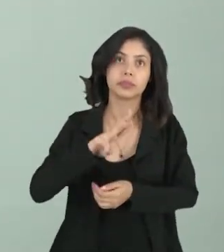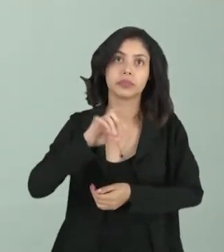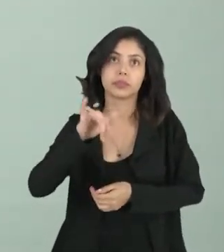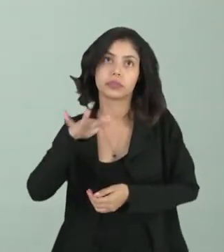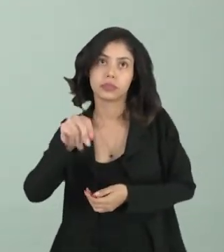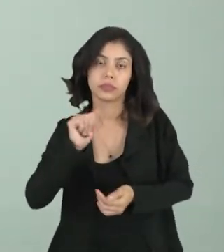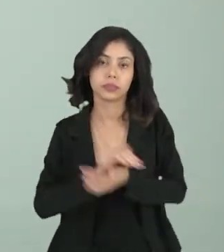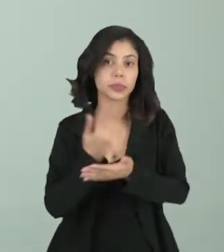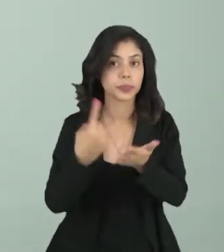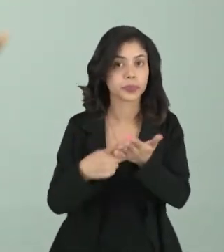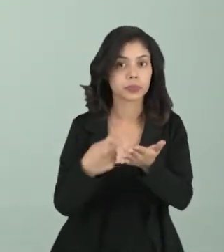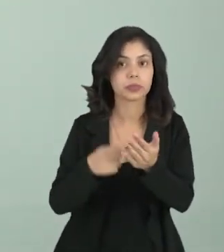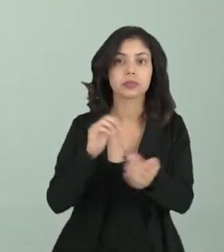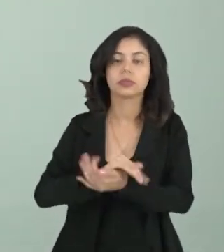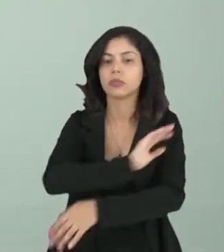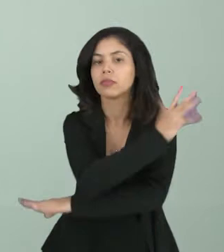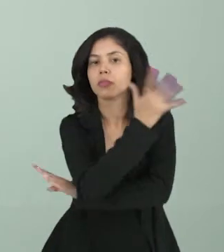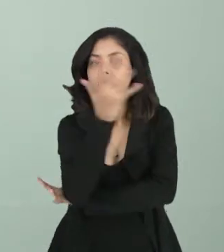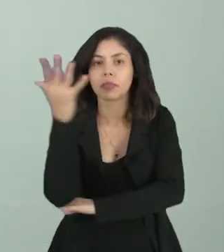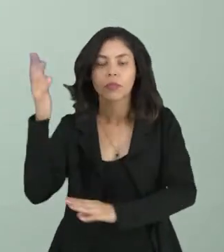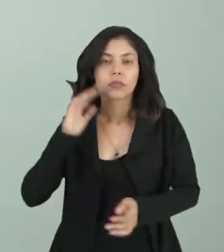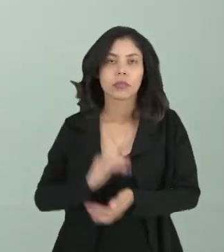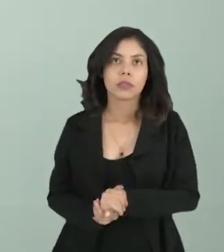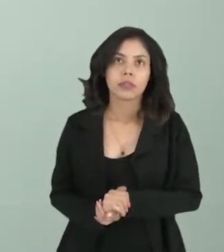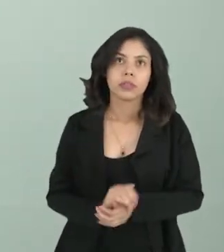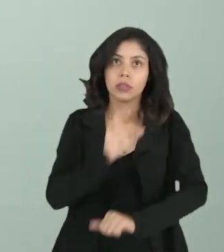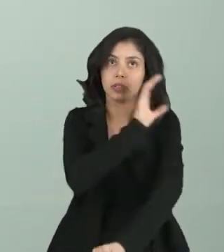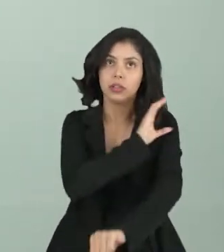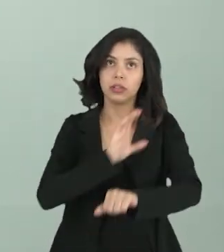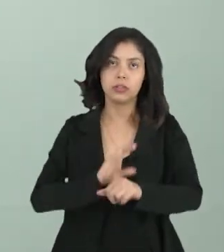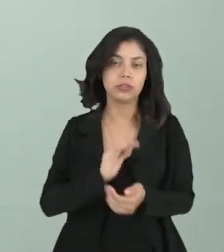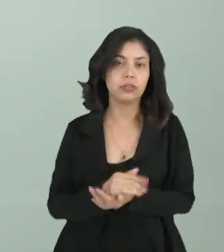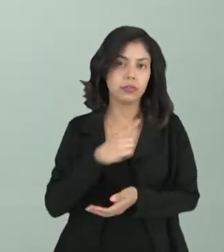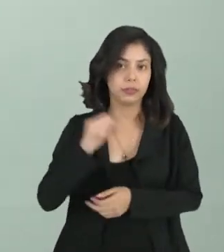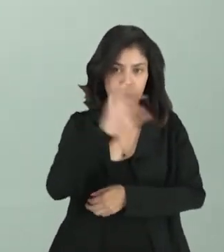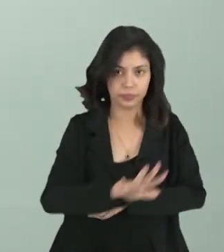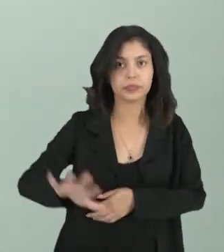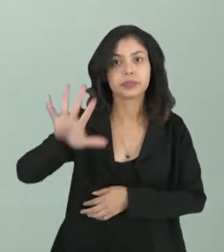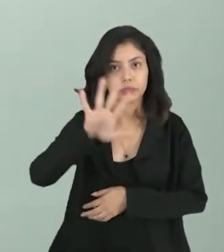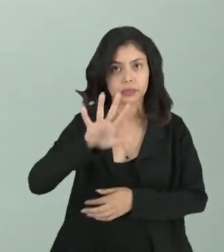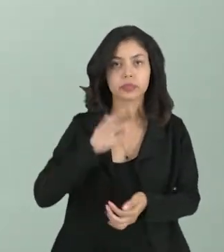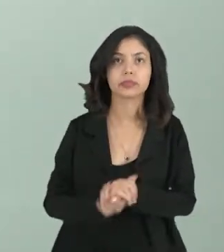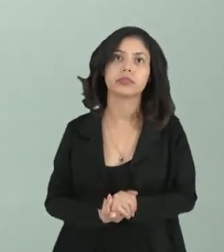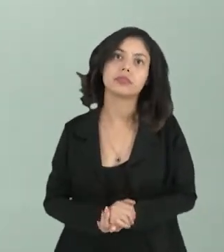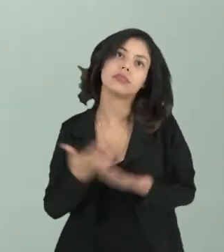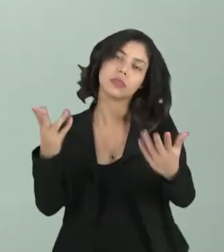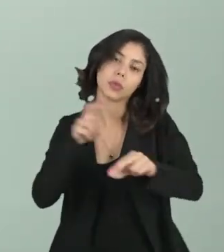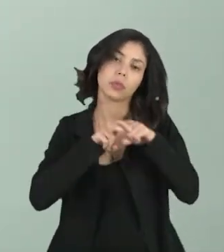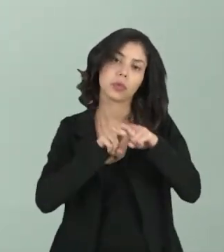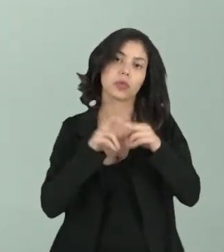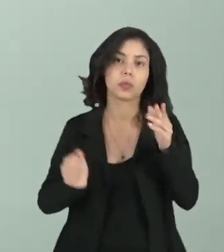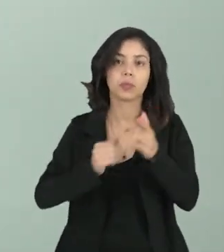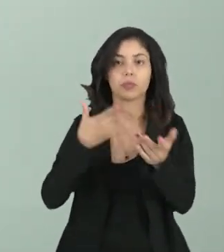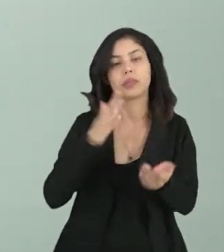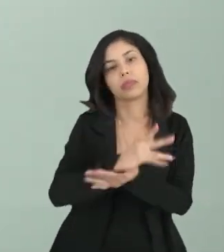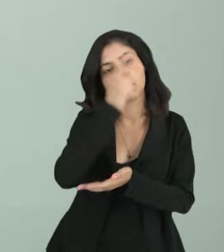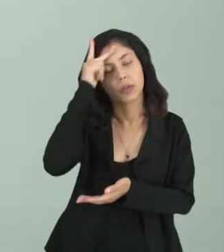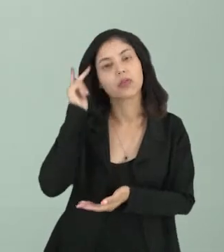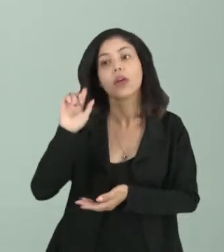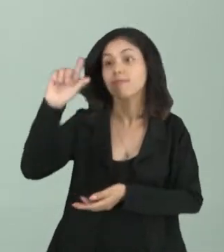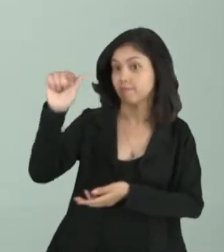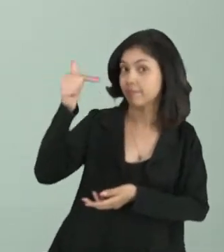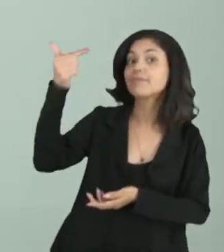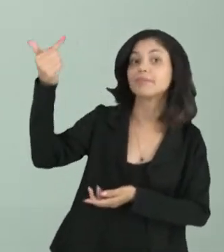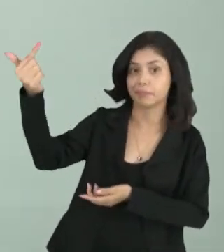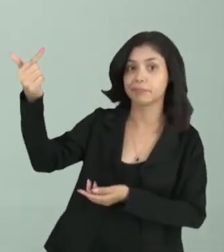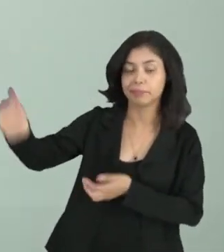miscelânea de condições naturais e culturais que há na Europa, por isso que muita gente faz turismo para lá, porque é